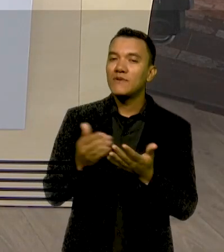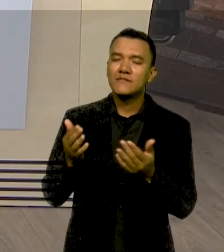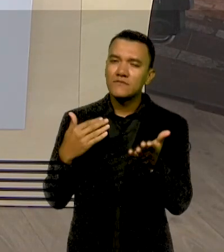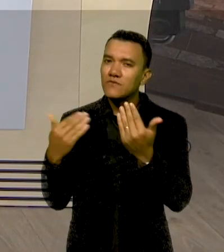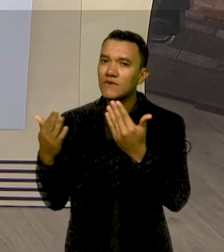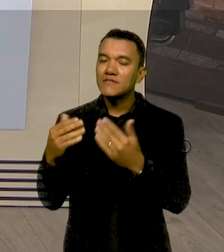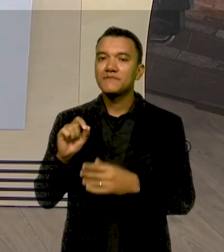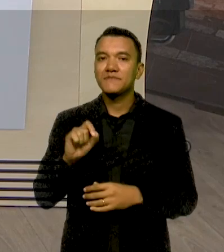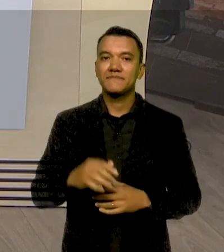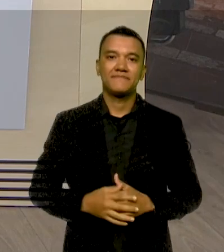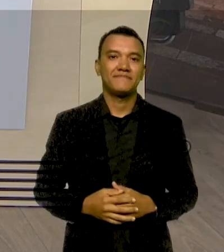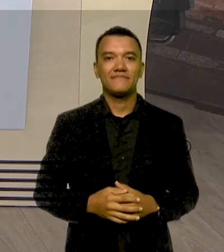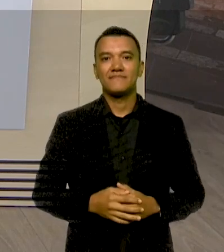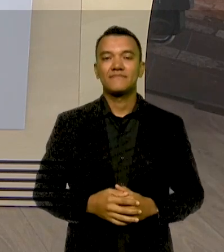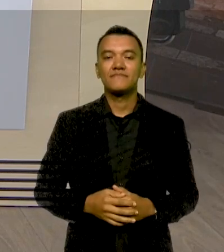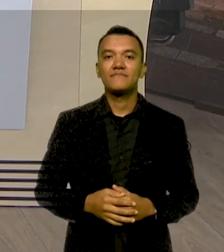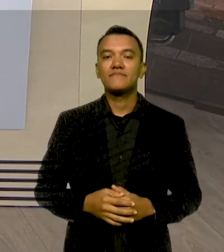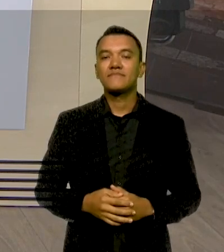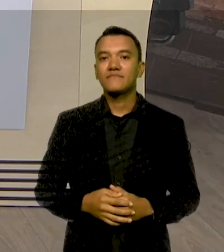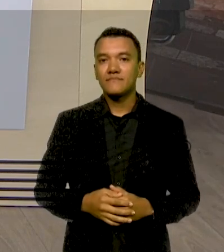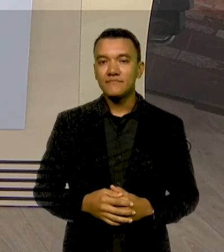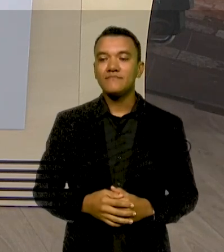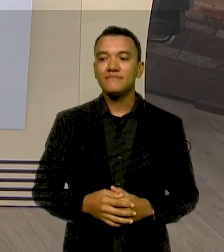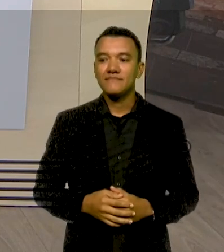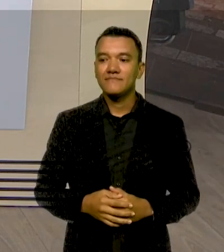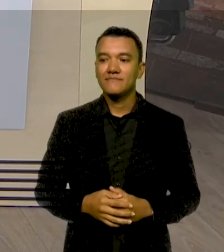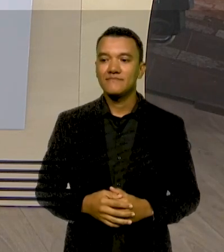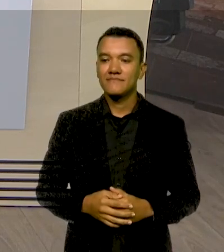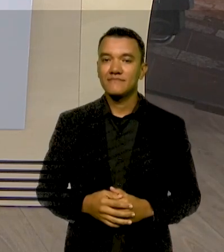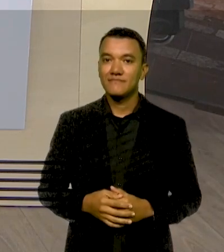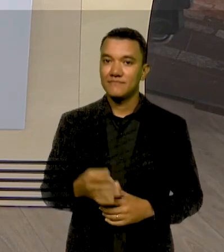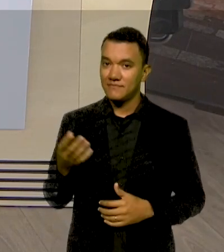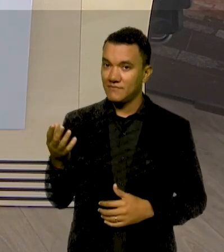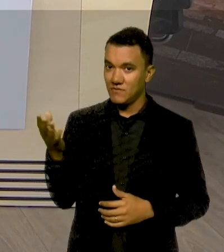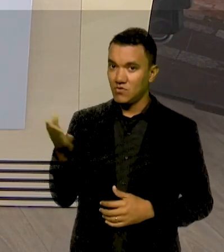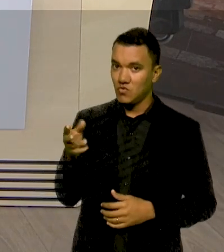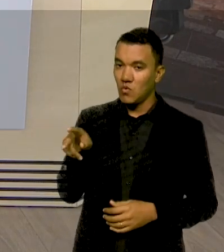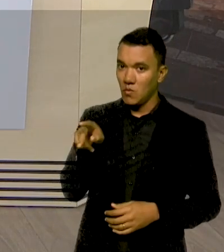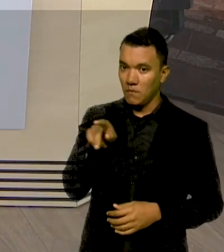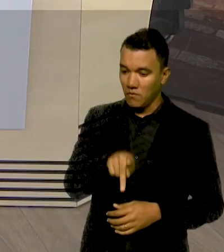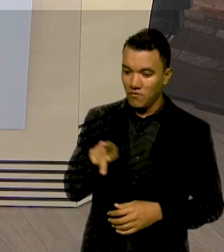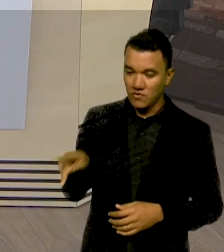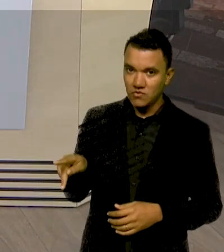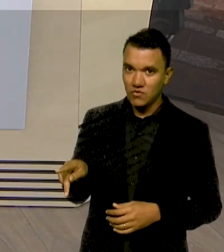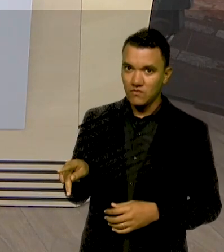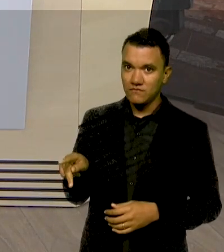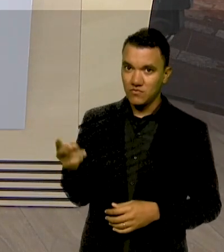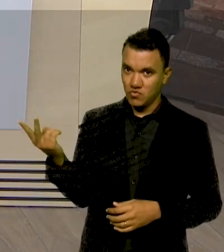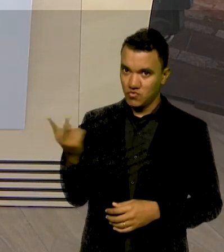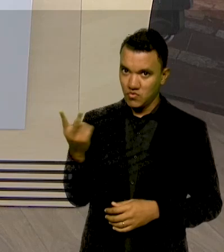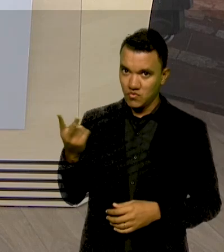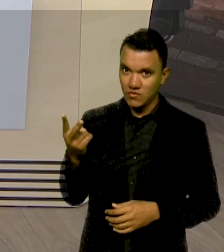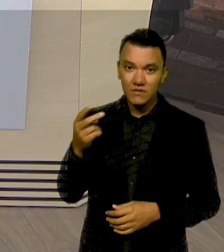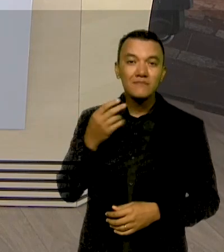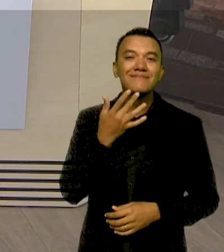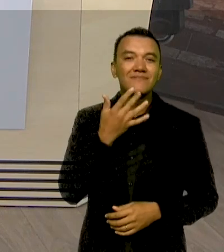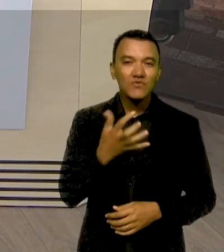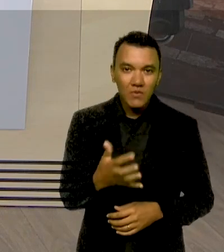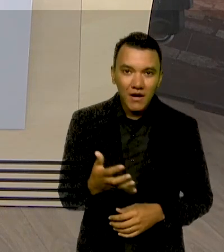conversa justamente com os nossos dois educadores, tanto o João Moreno como com a